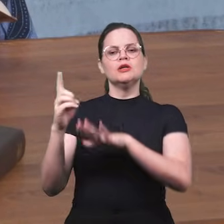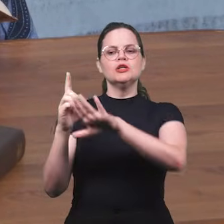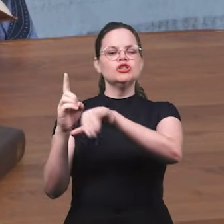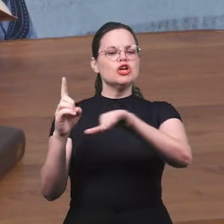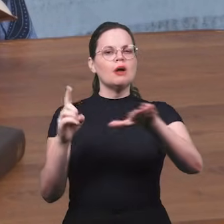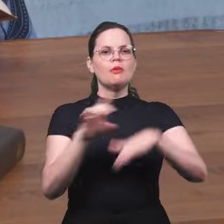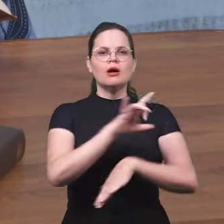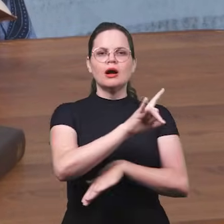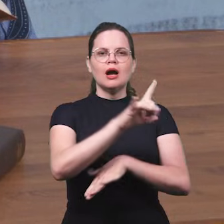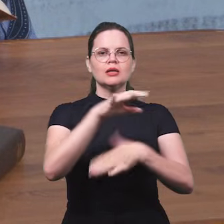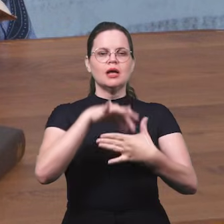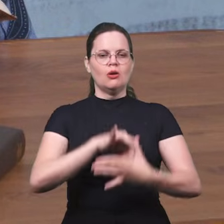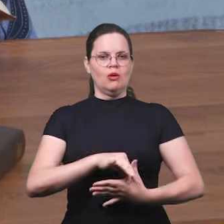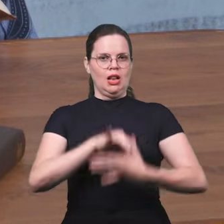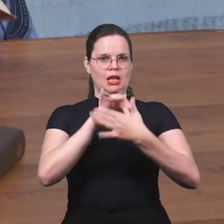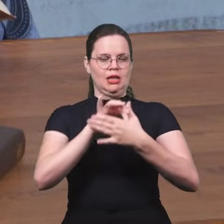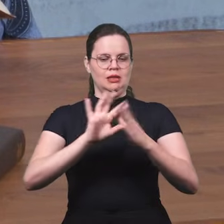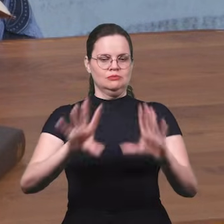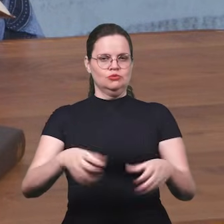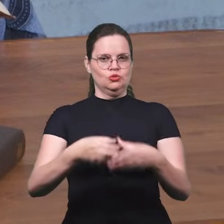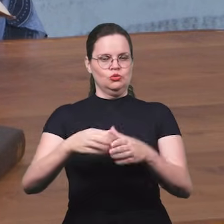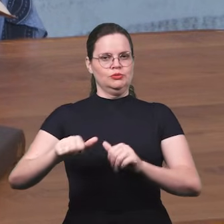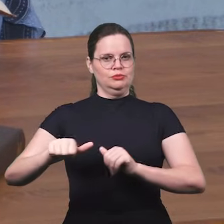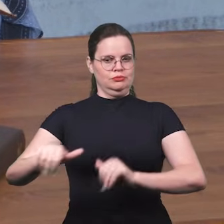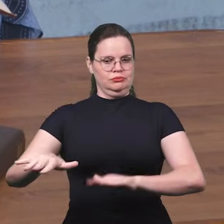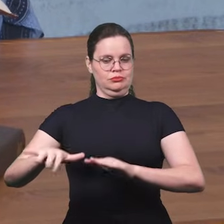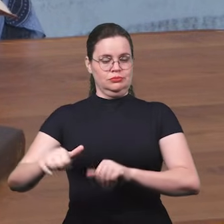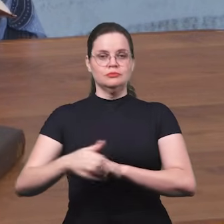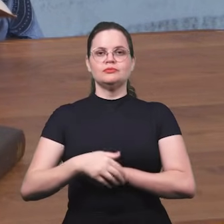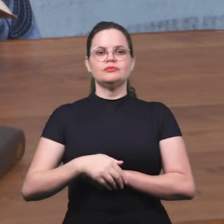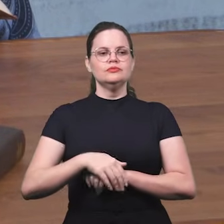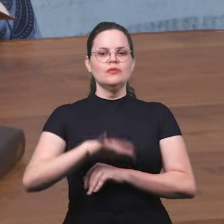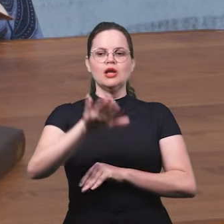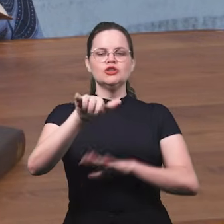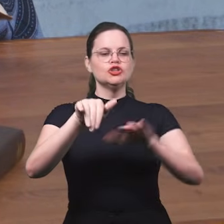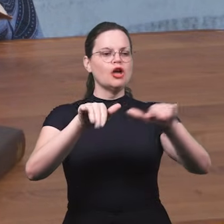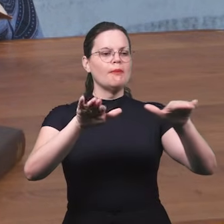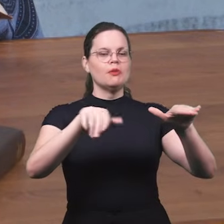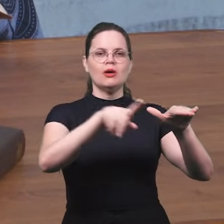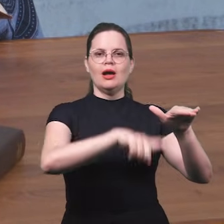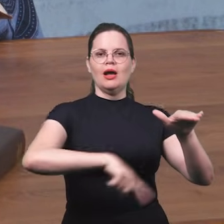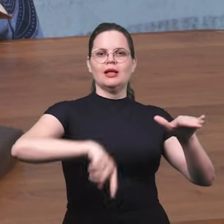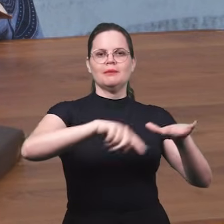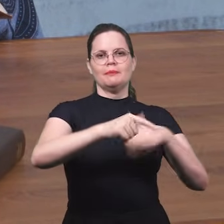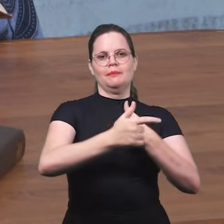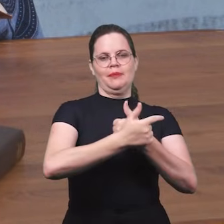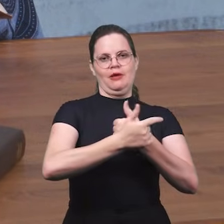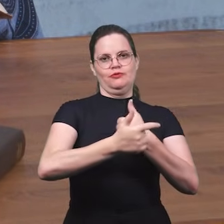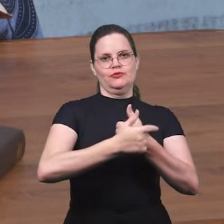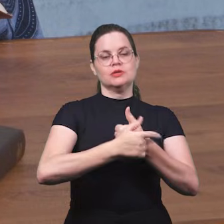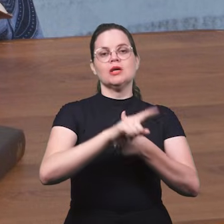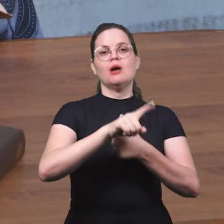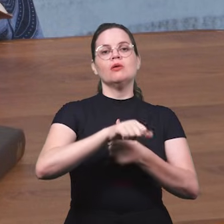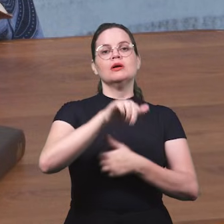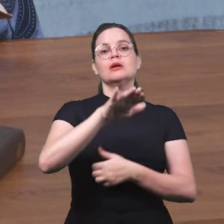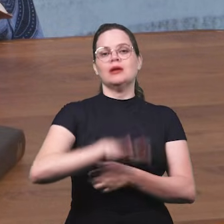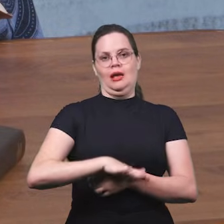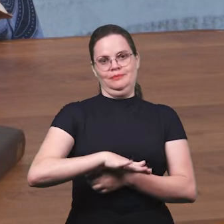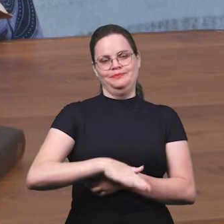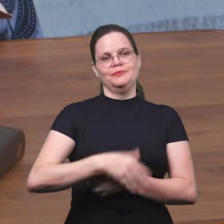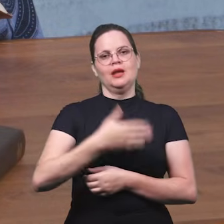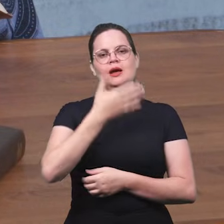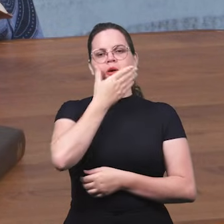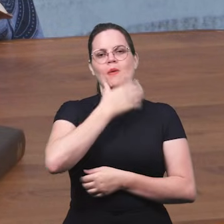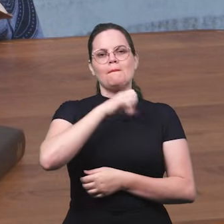os capitães do exército, separou para o ministério os filhos de Asaf e